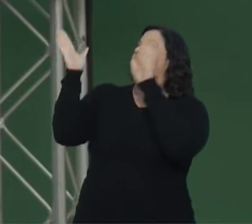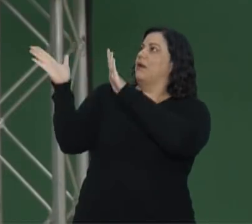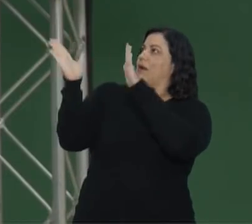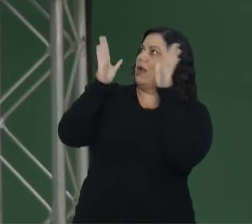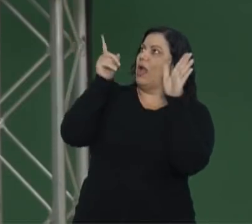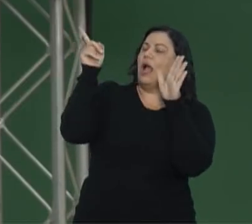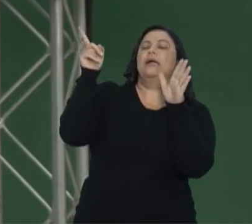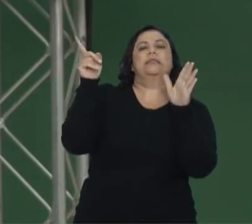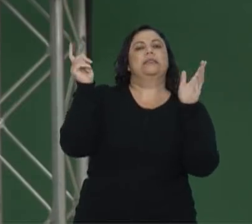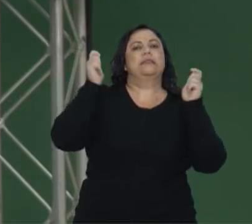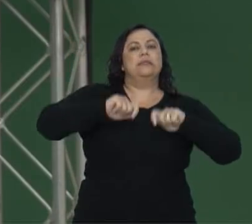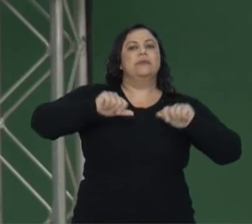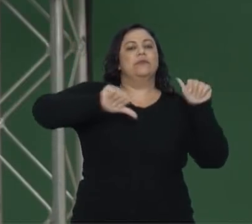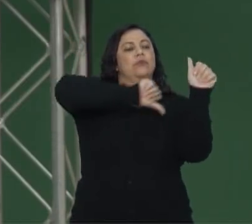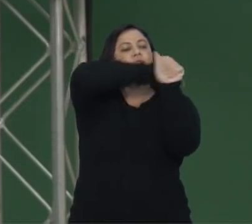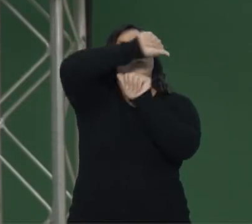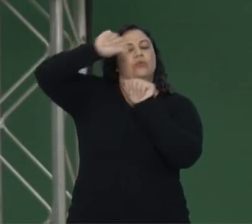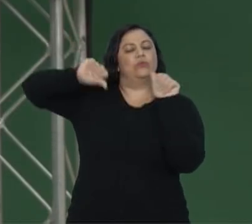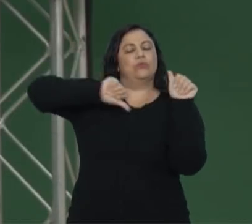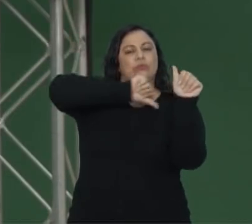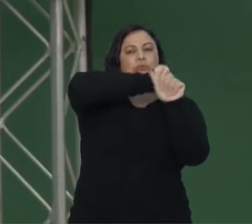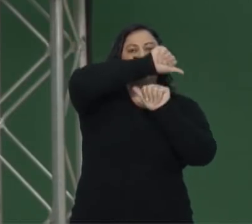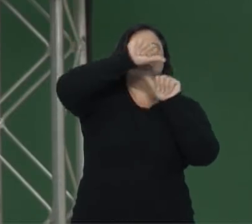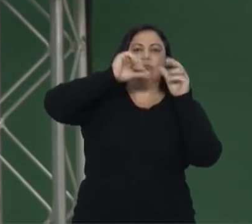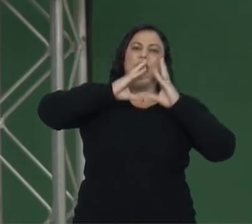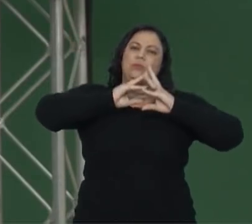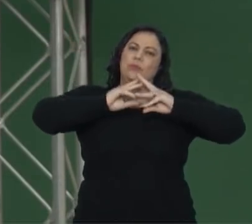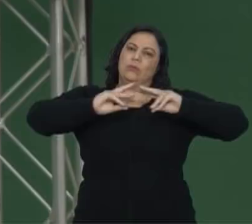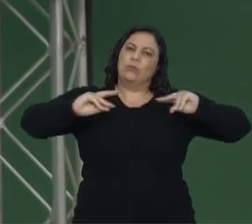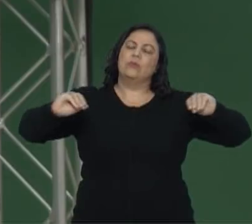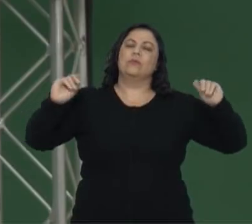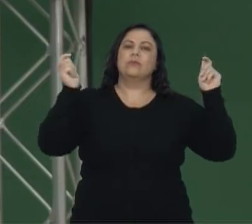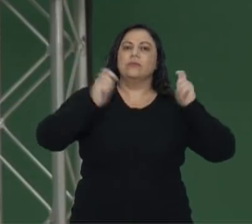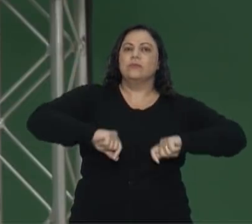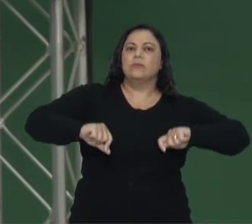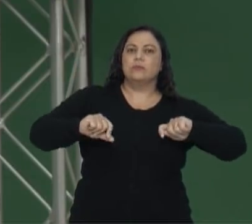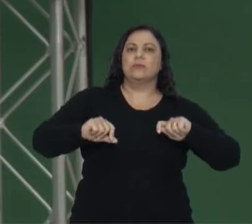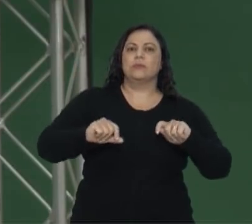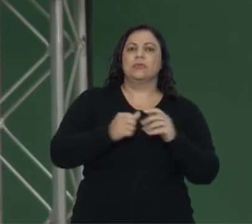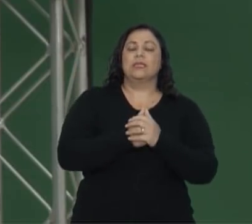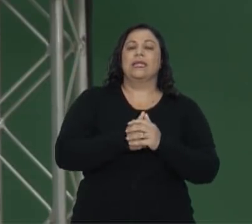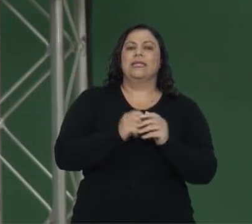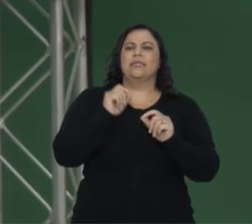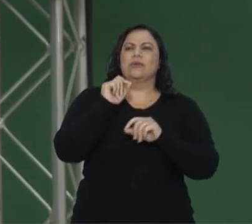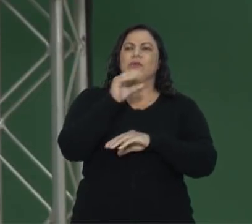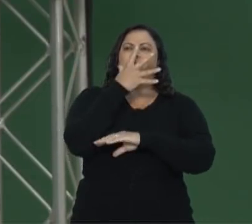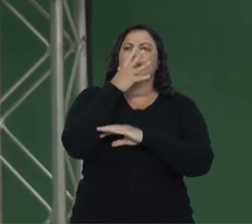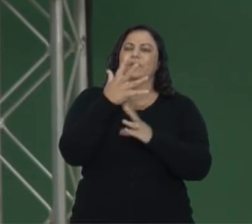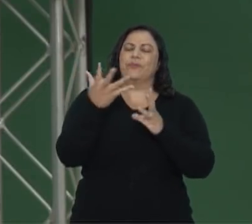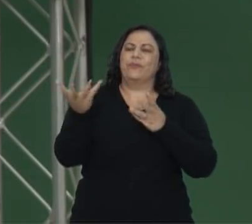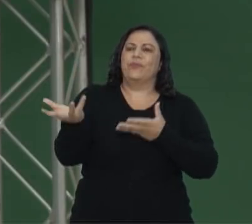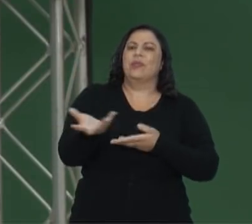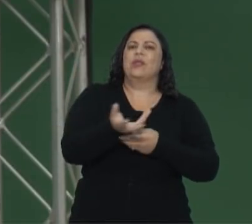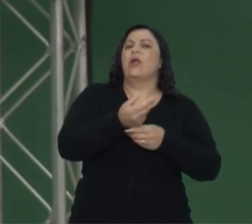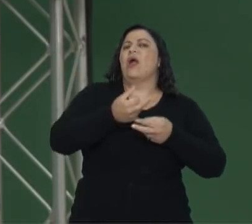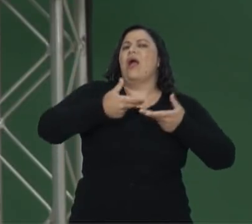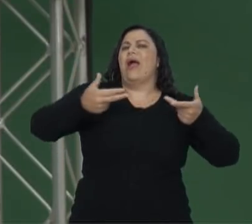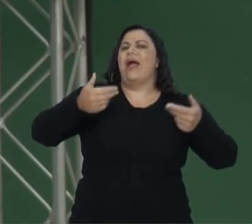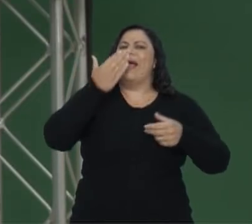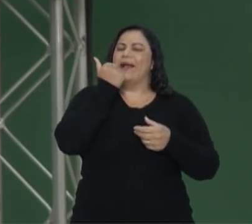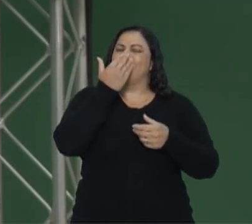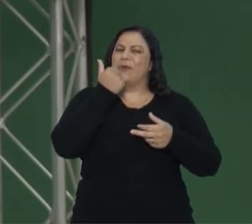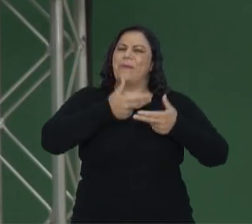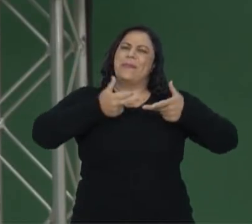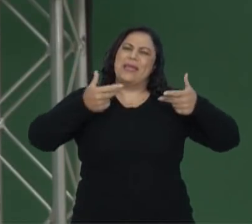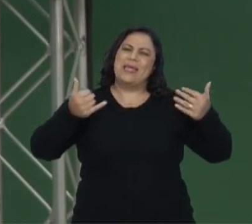vimos o ciclo da matéria orgânica na natureza, desde a colheita dos alimentos, a